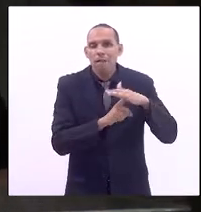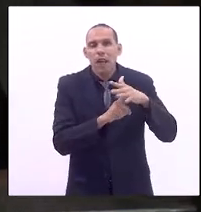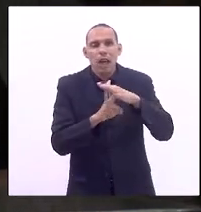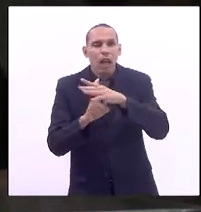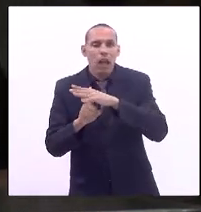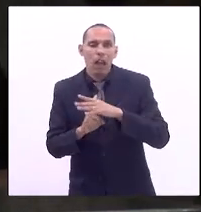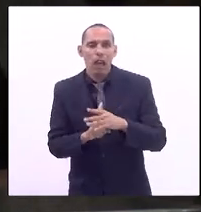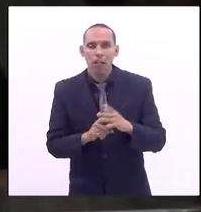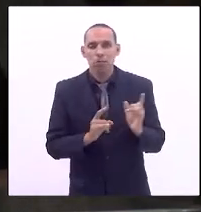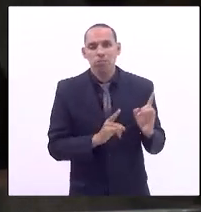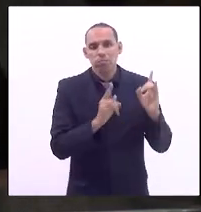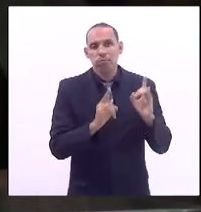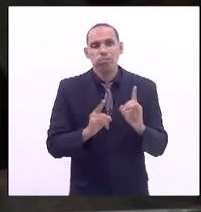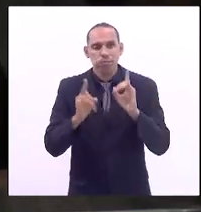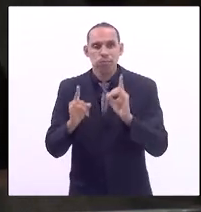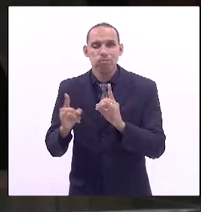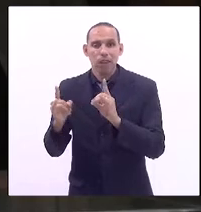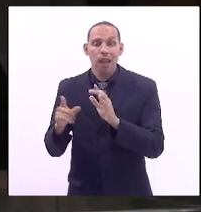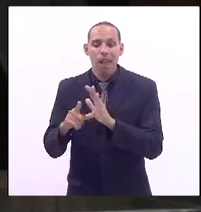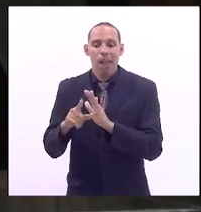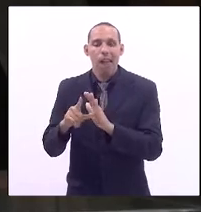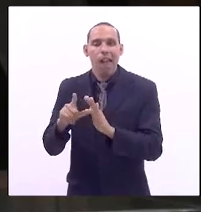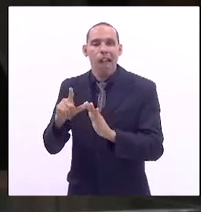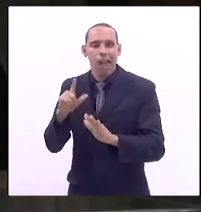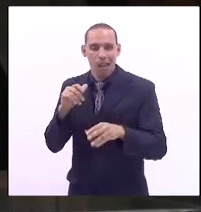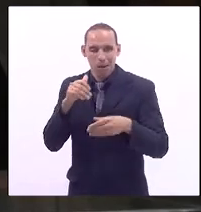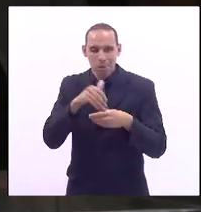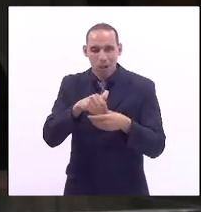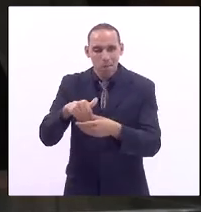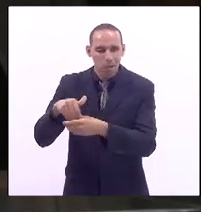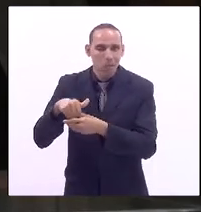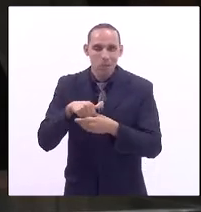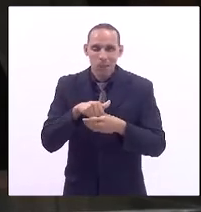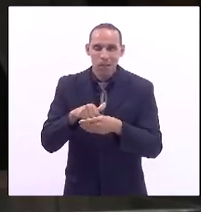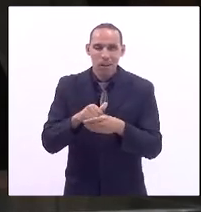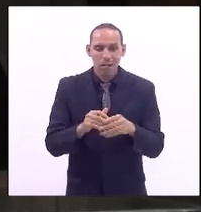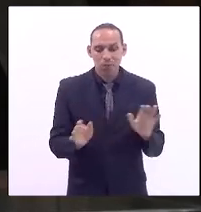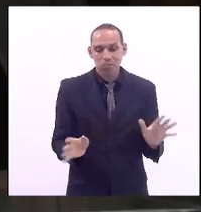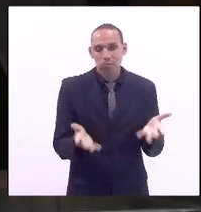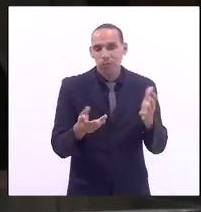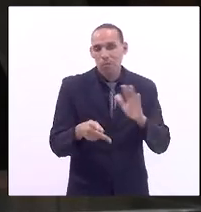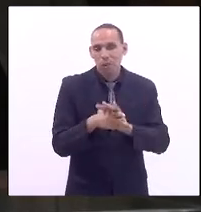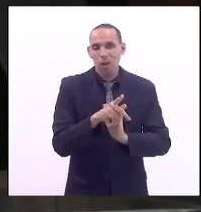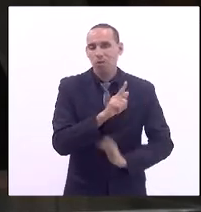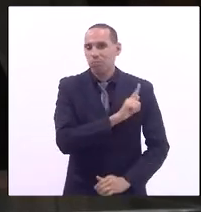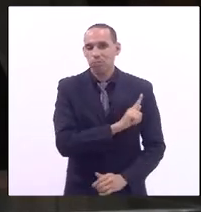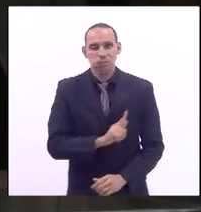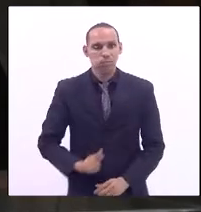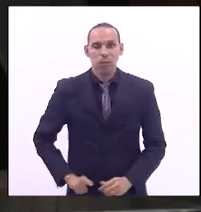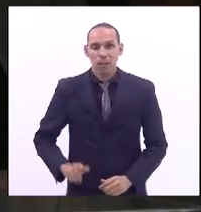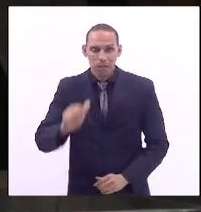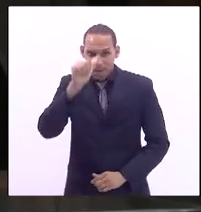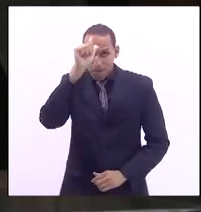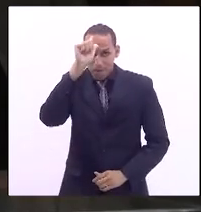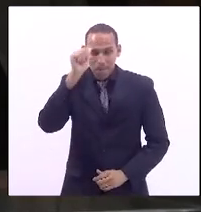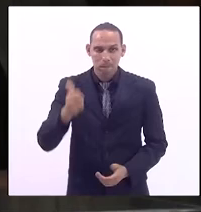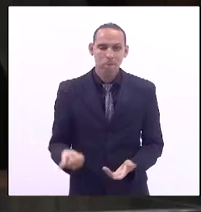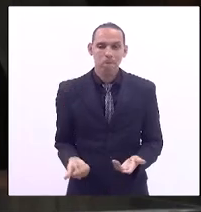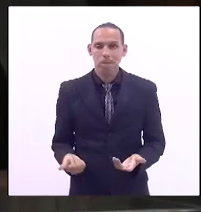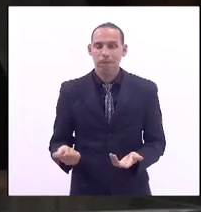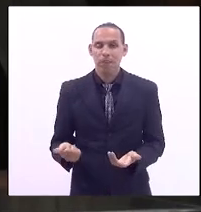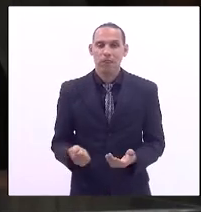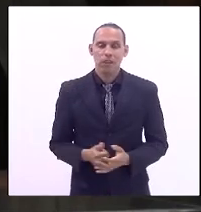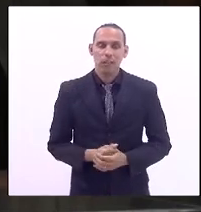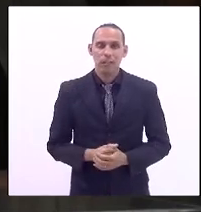imobiliário pré-eleitoral promovido pelo Governador Cláudio Castro e